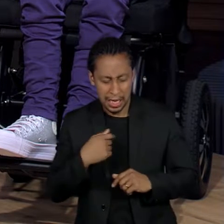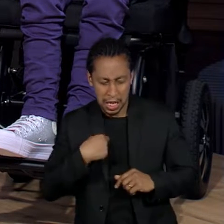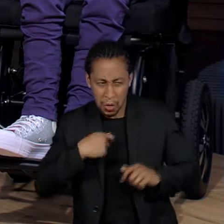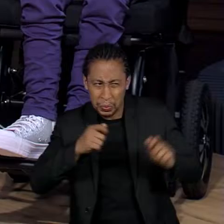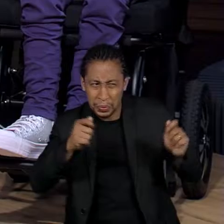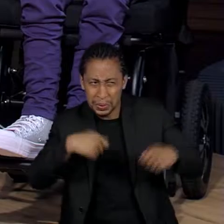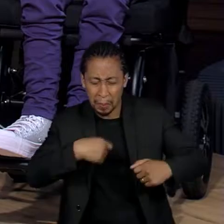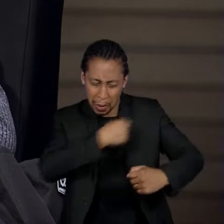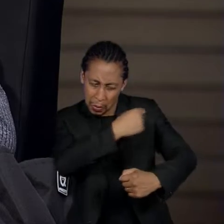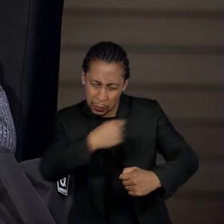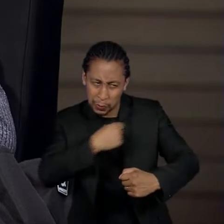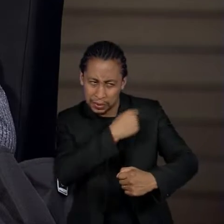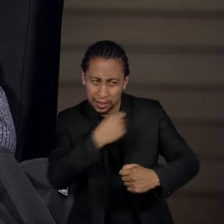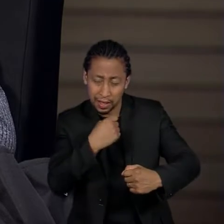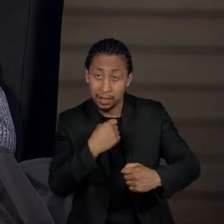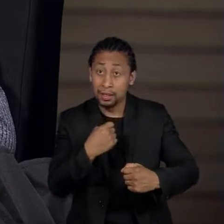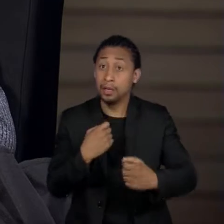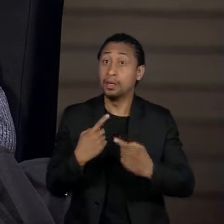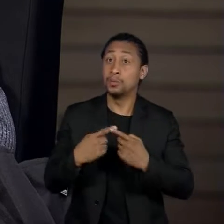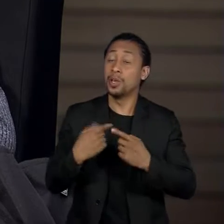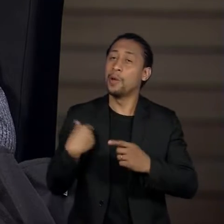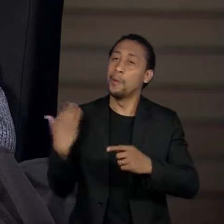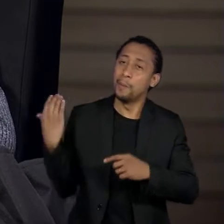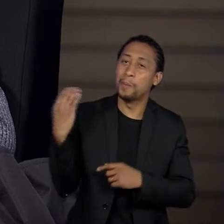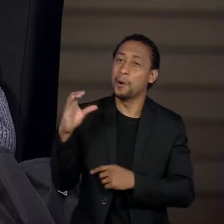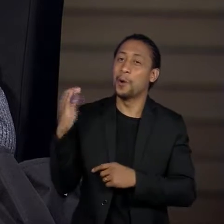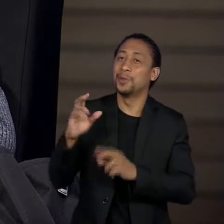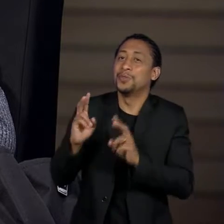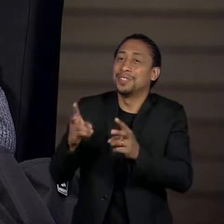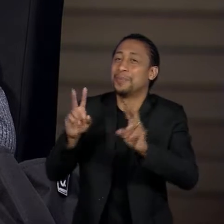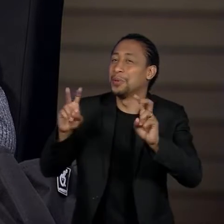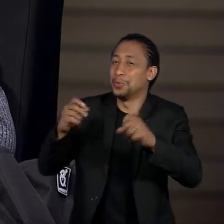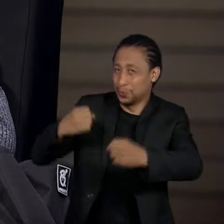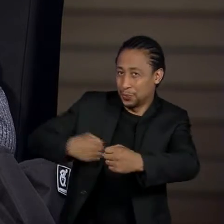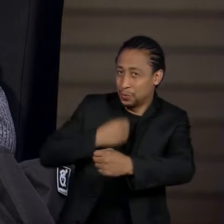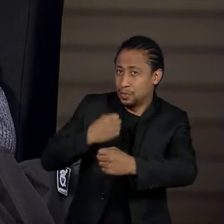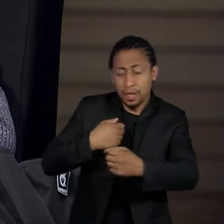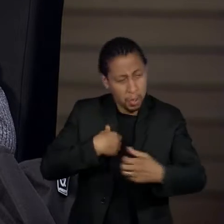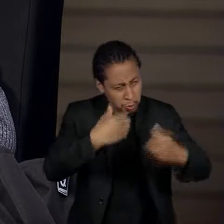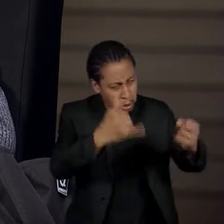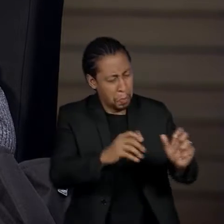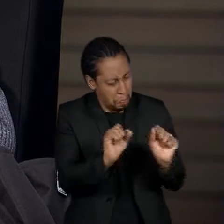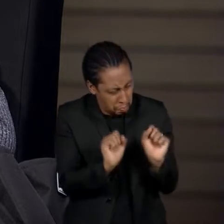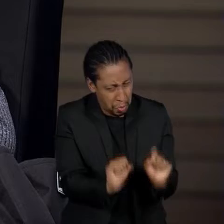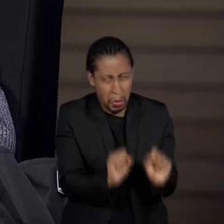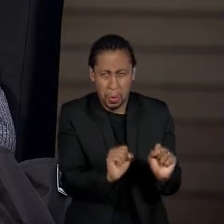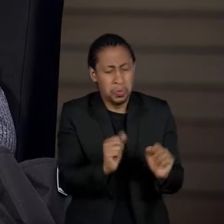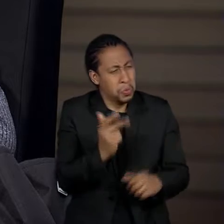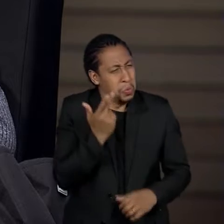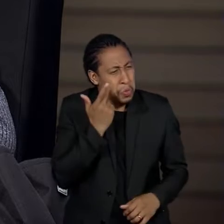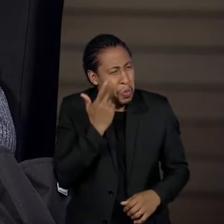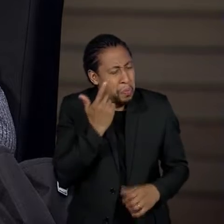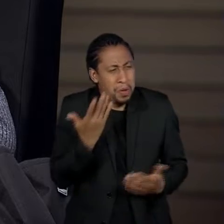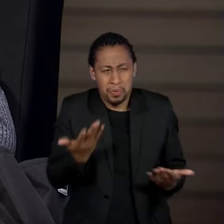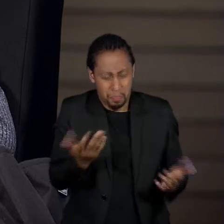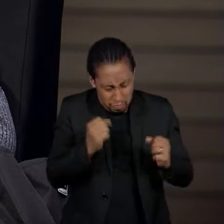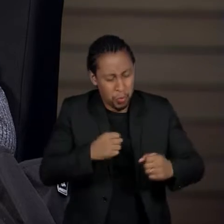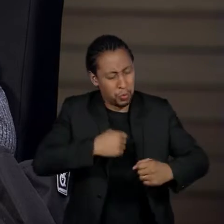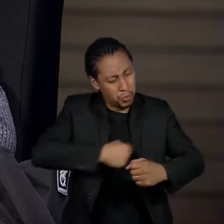cozinha. E eu falei, claro que você pode cozinhar. Sua família não te ajuda a